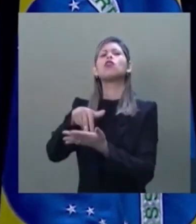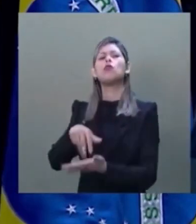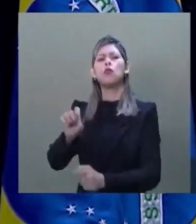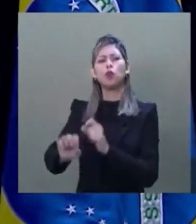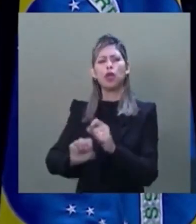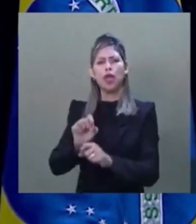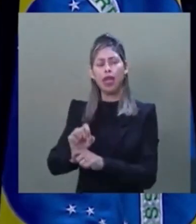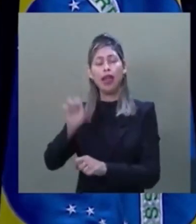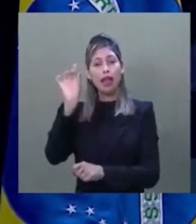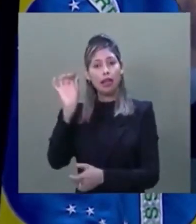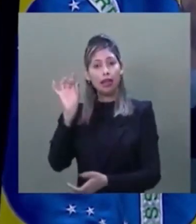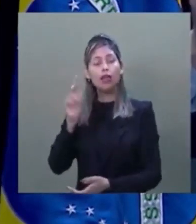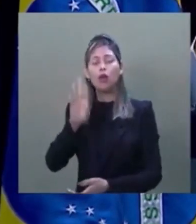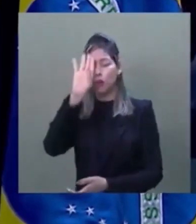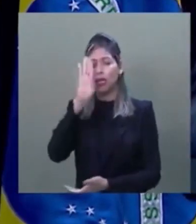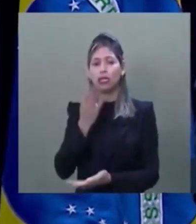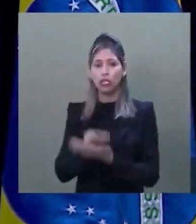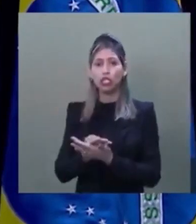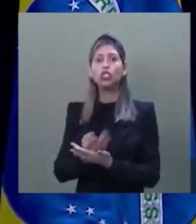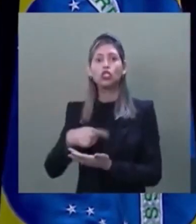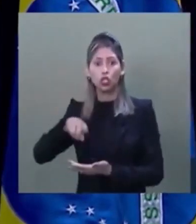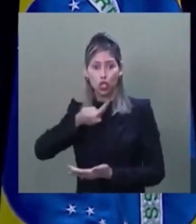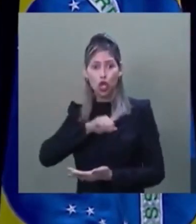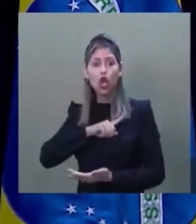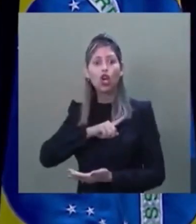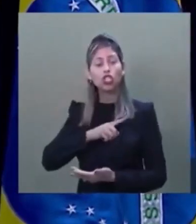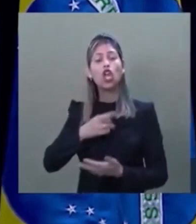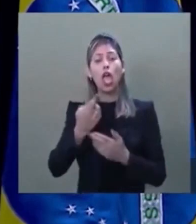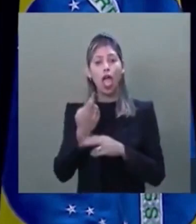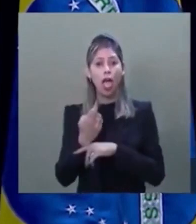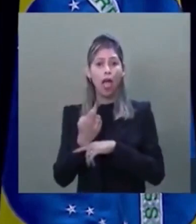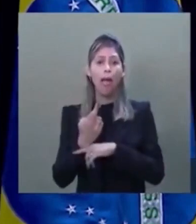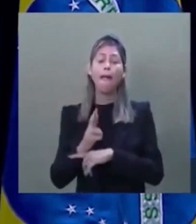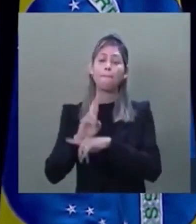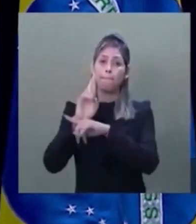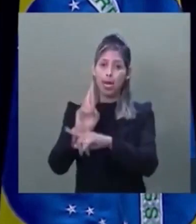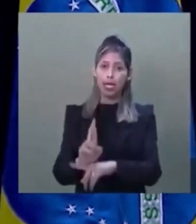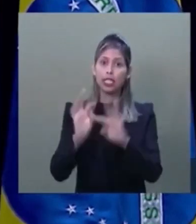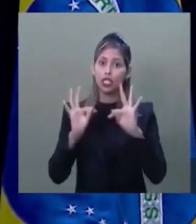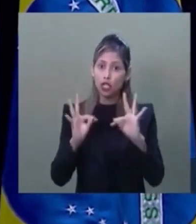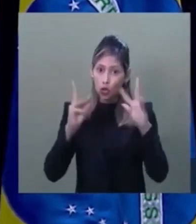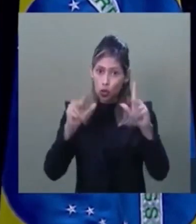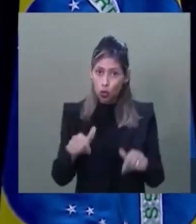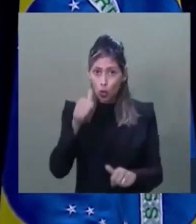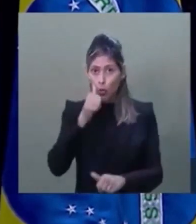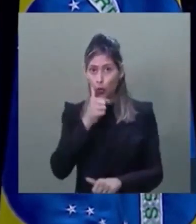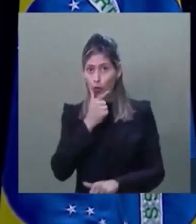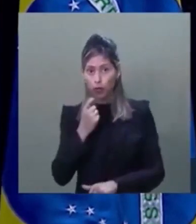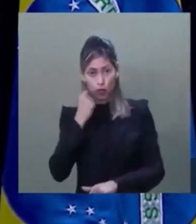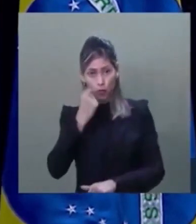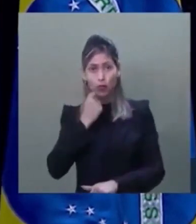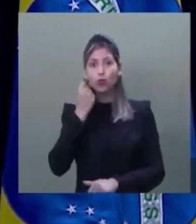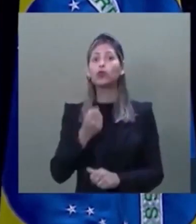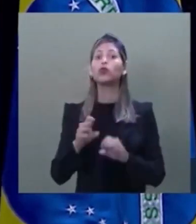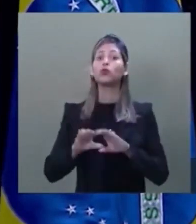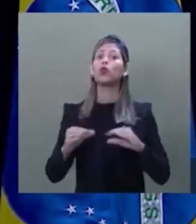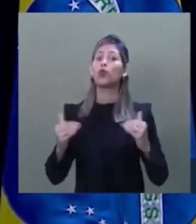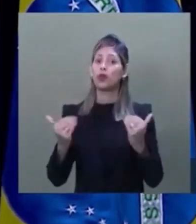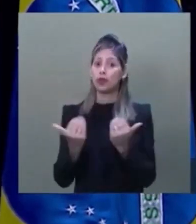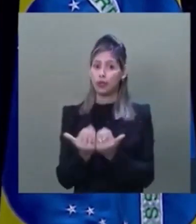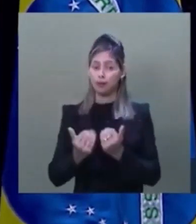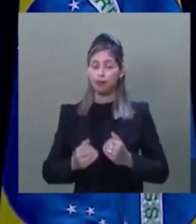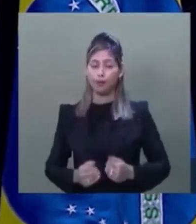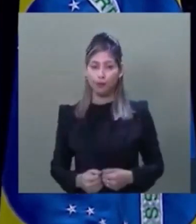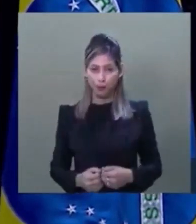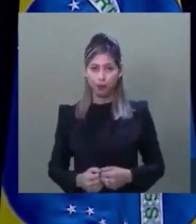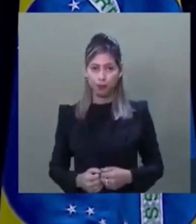de Constituição, Justiça e Cidadania, o senador Davi Alcolumbre, do União do Amapá. A presente matéria